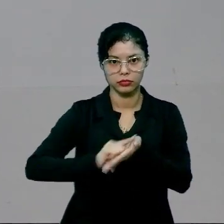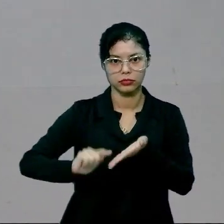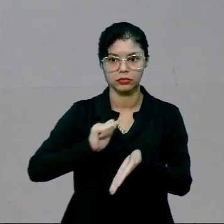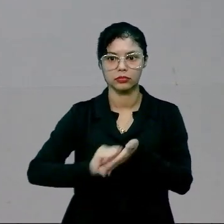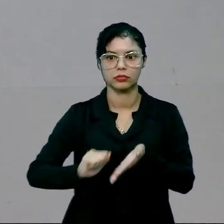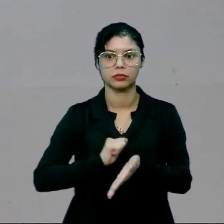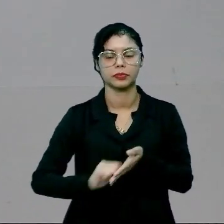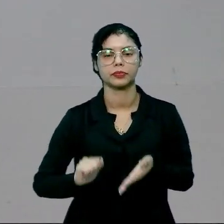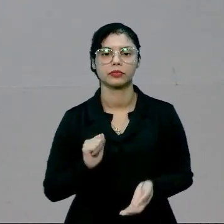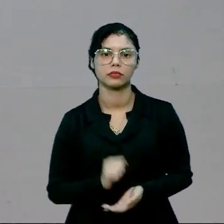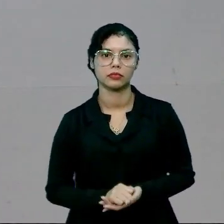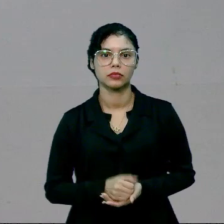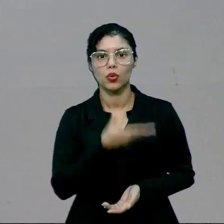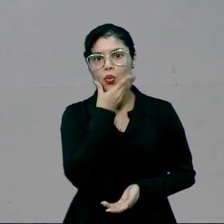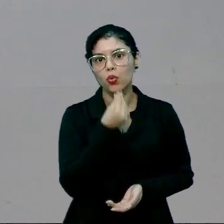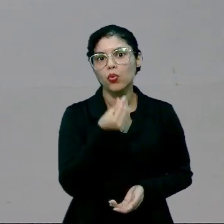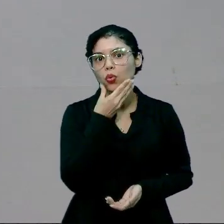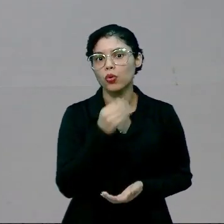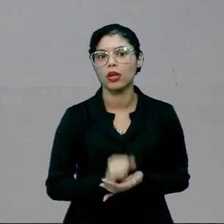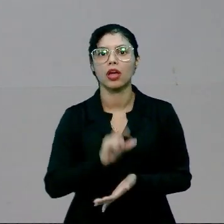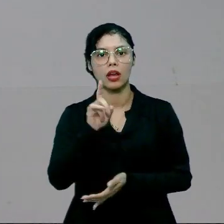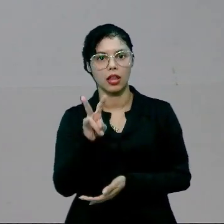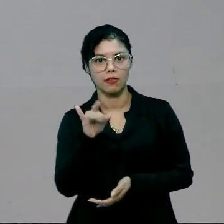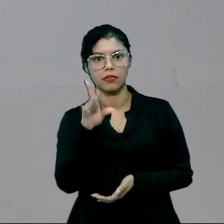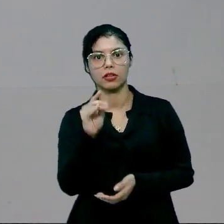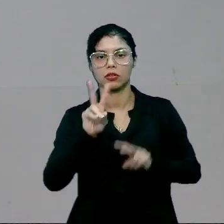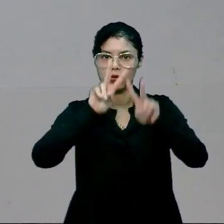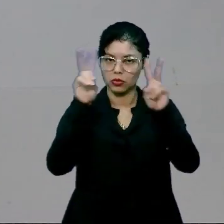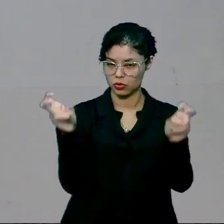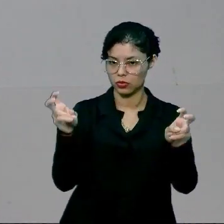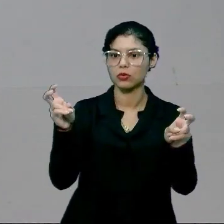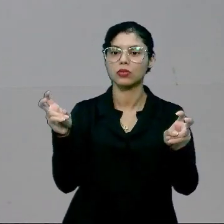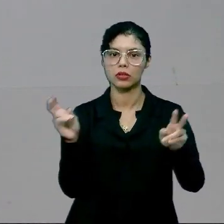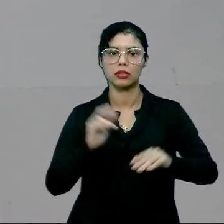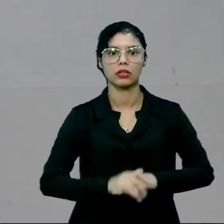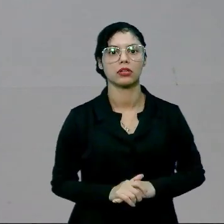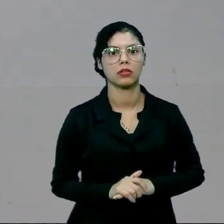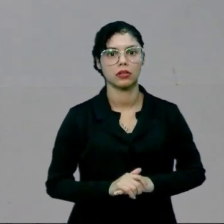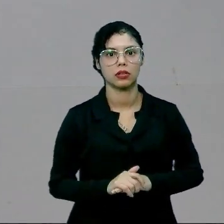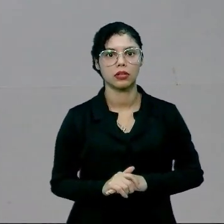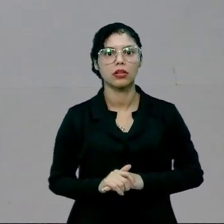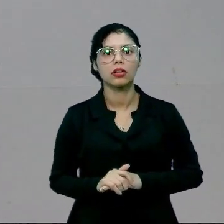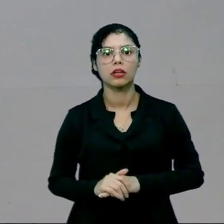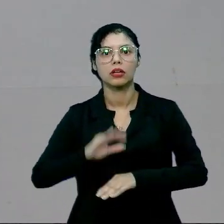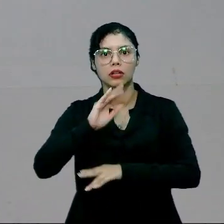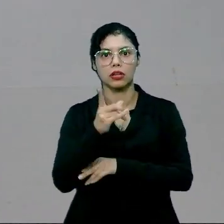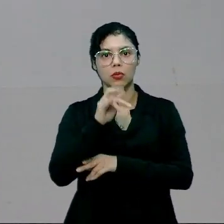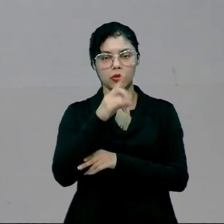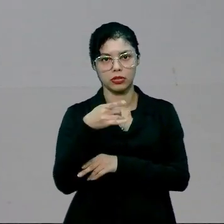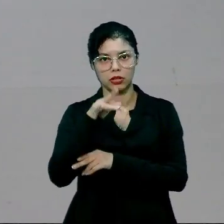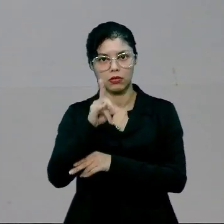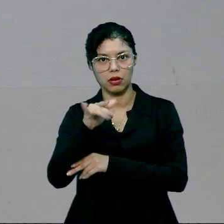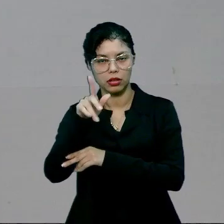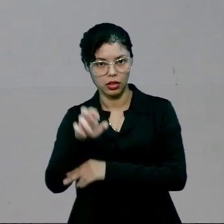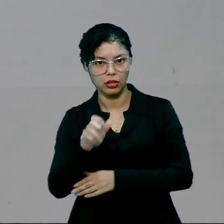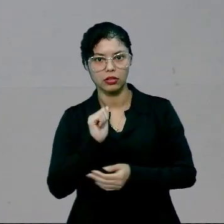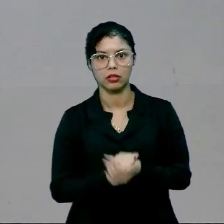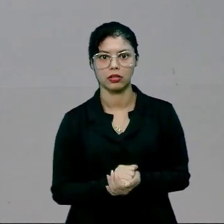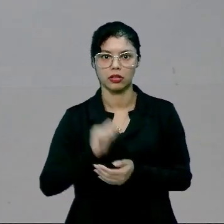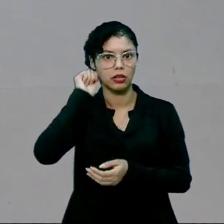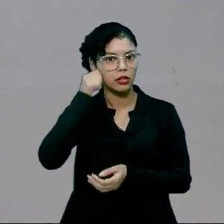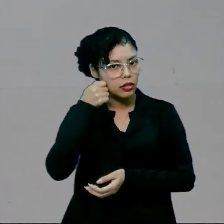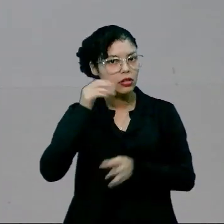tem um homem que é lavador, que traz a temática aí da homossexualidade. A gente tem a